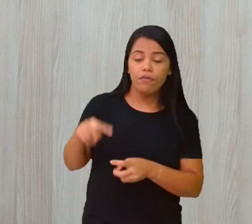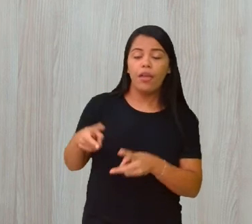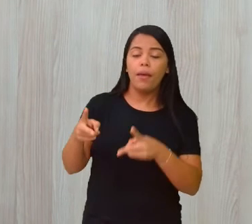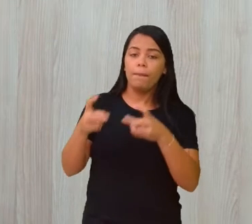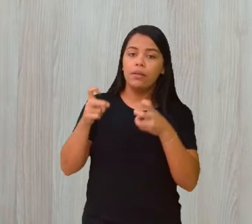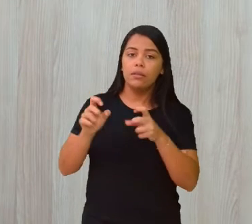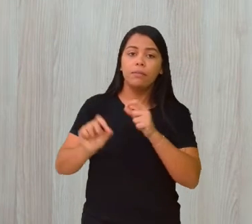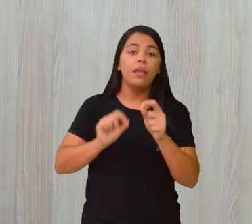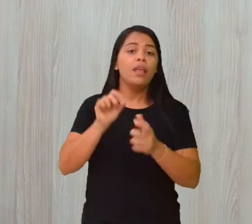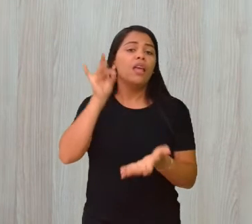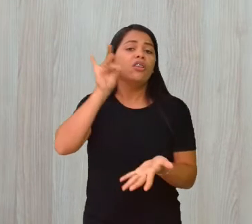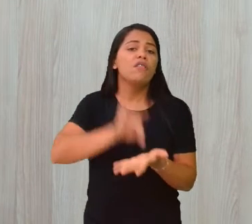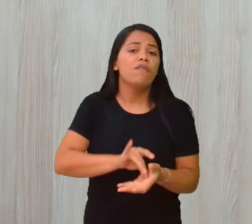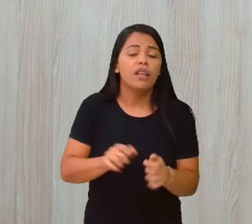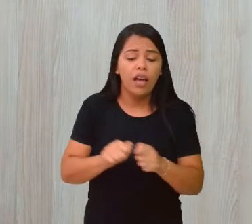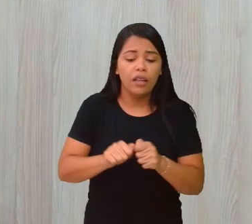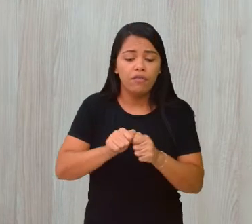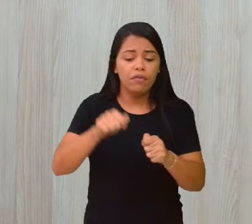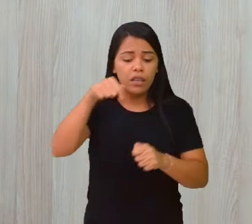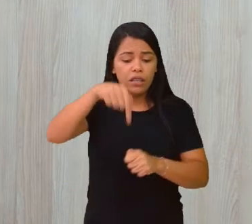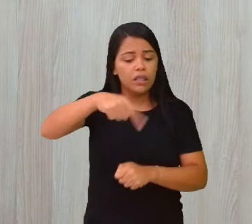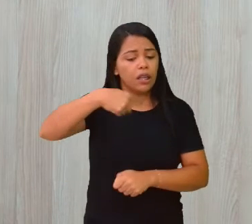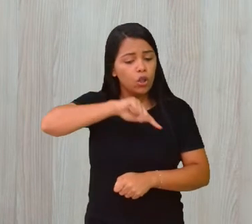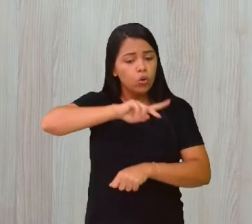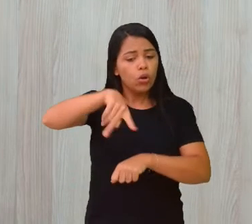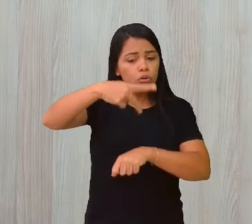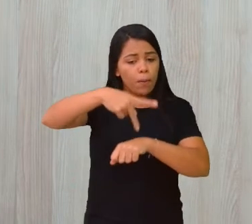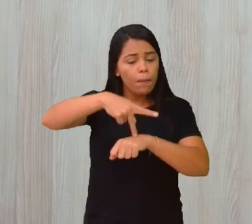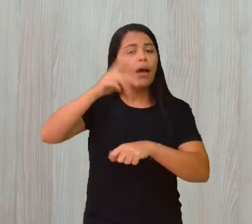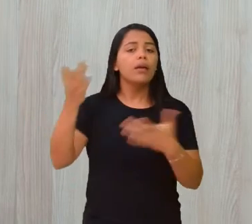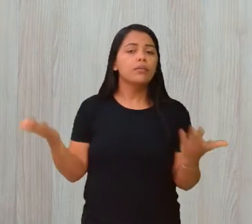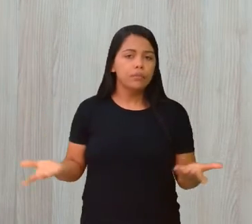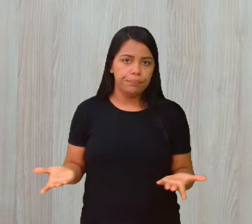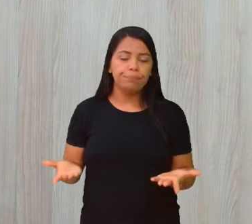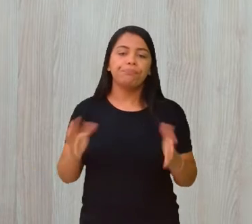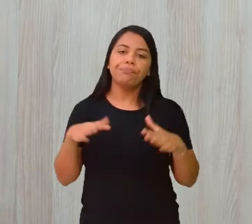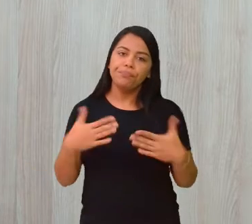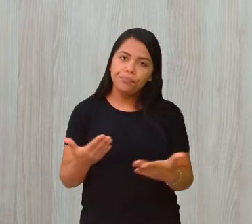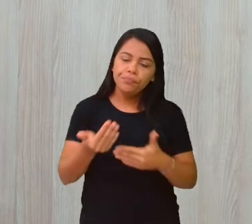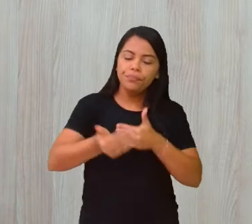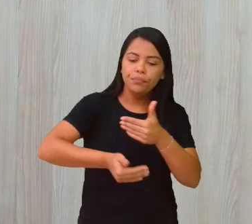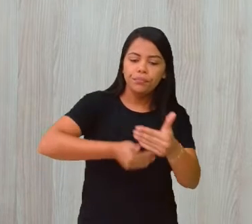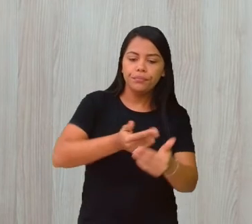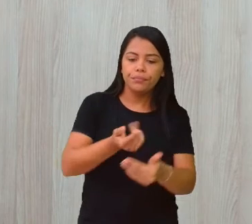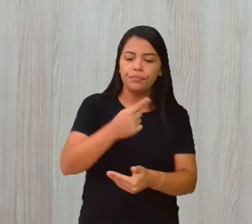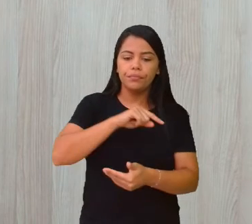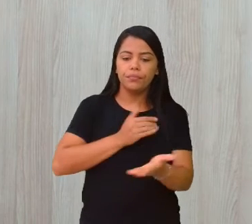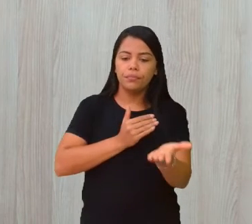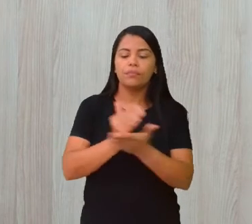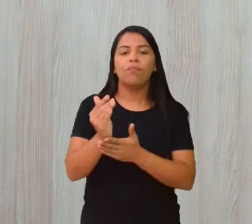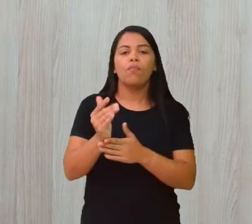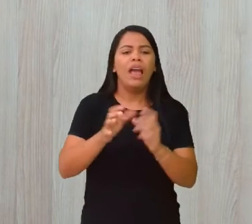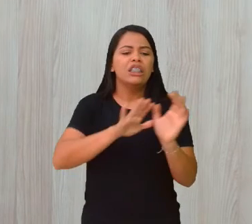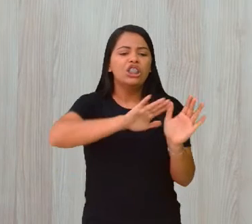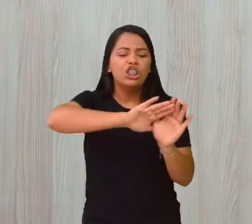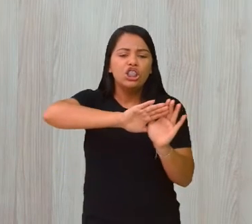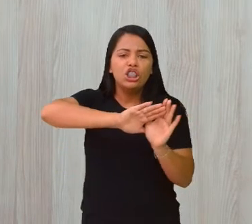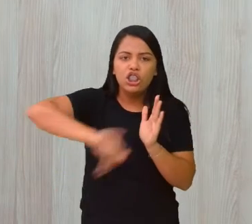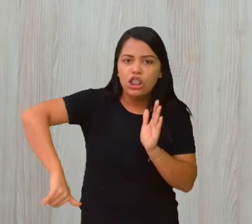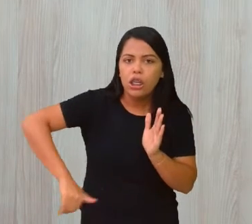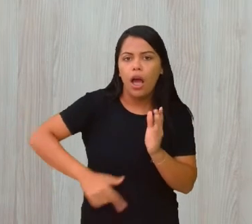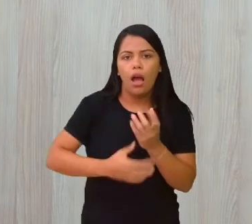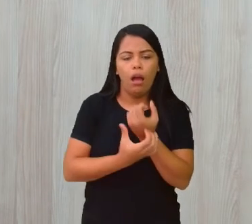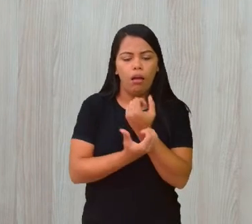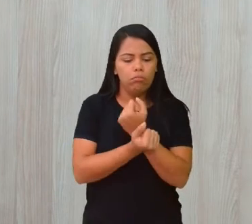né, o nosso país, por exemplo. Então, é nesse passo a passo que a gente começa a descolonizar, né,